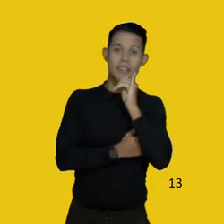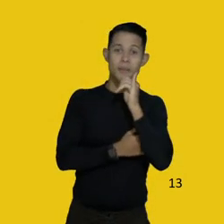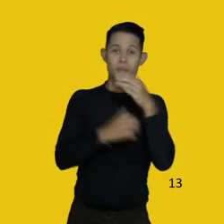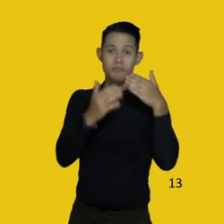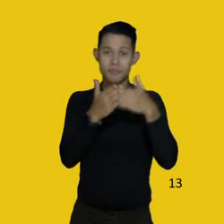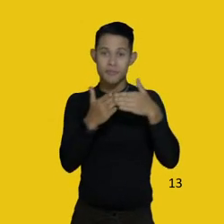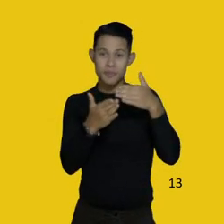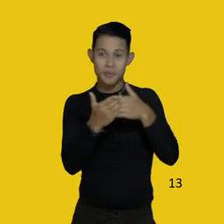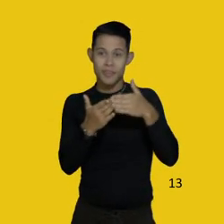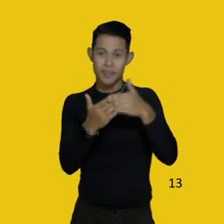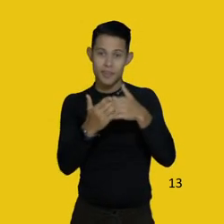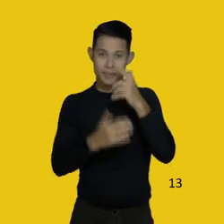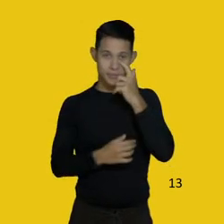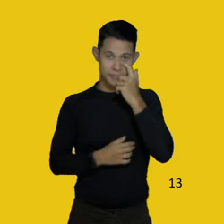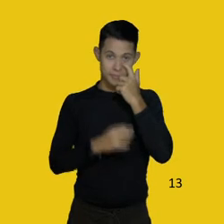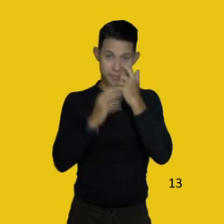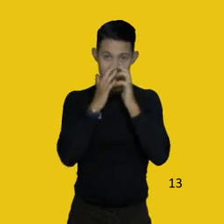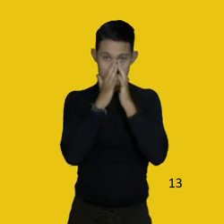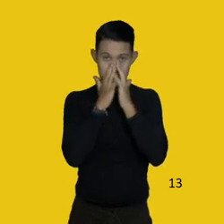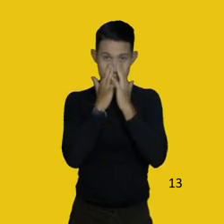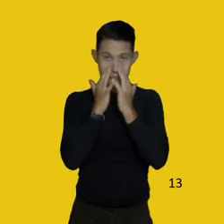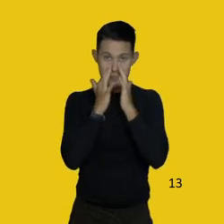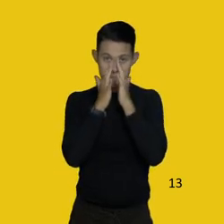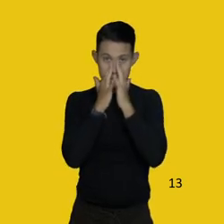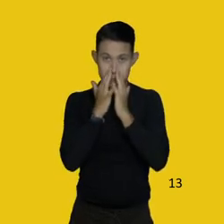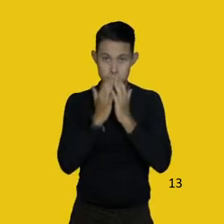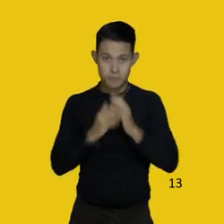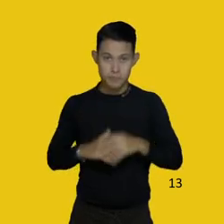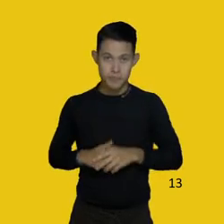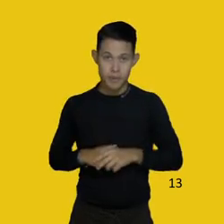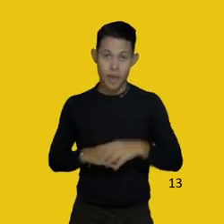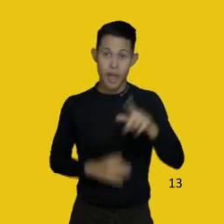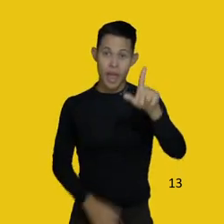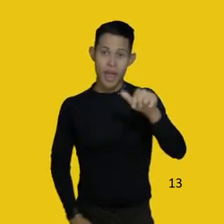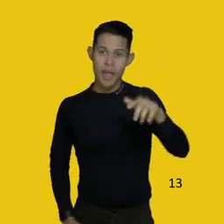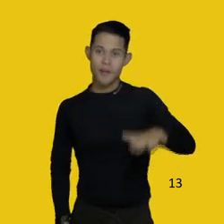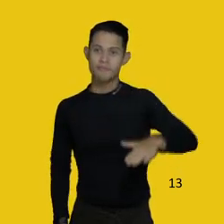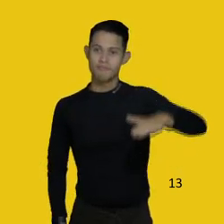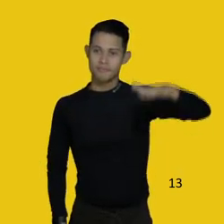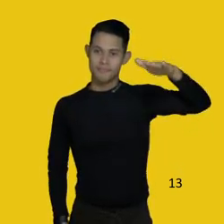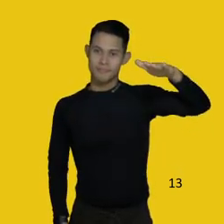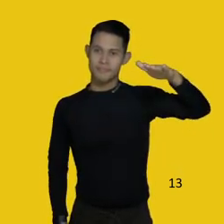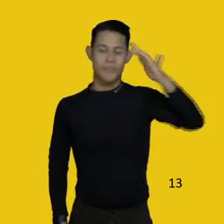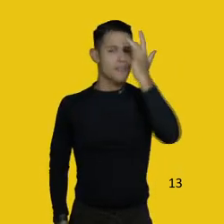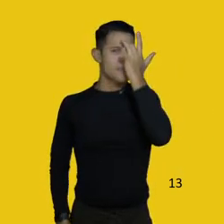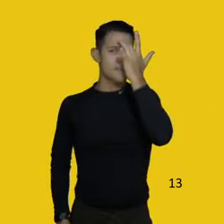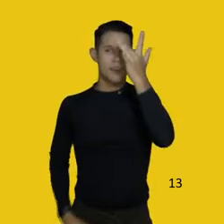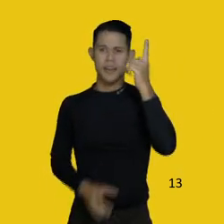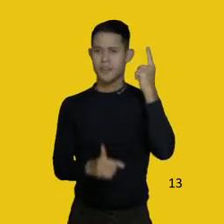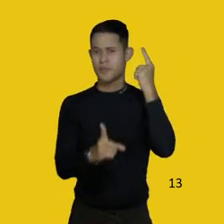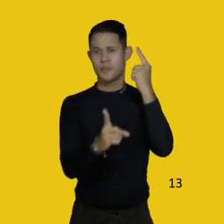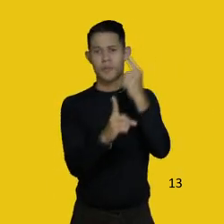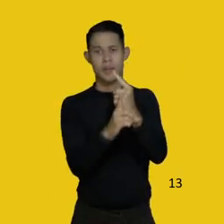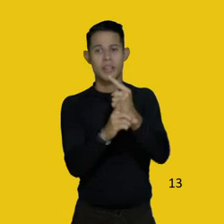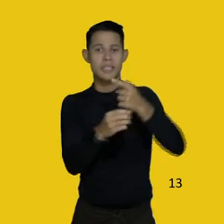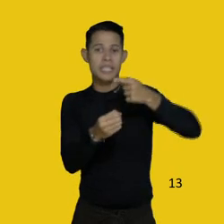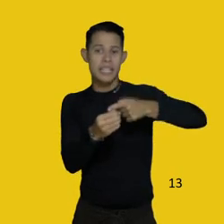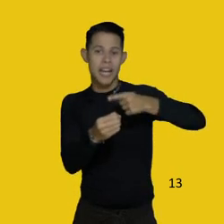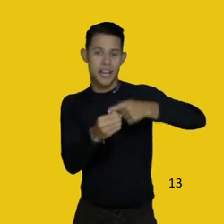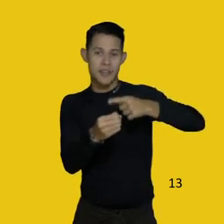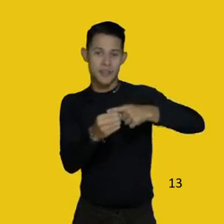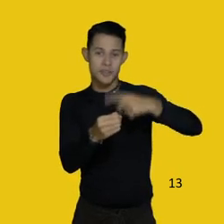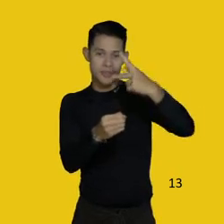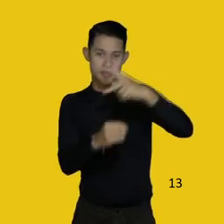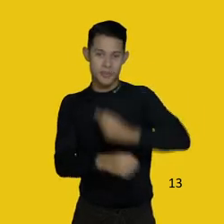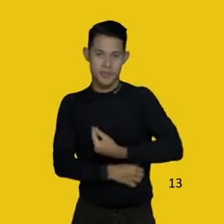né então aqui é um adulto né é fácil localizar a cidade do Óbvio Então esse